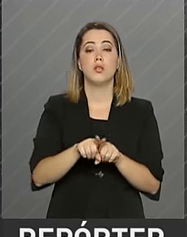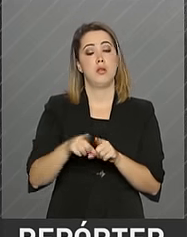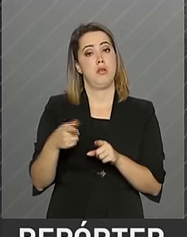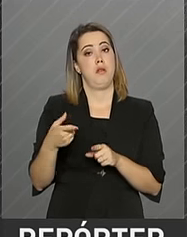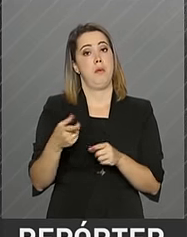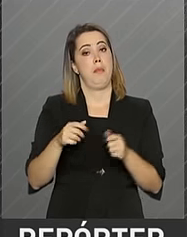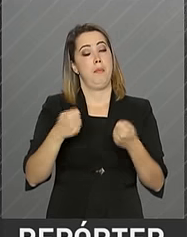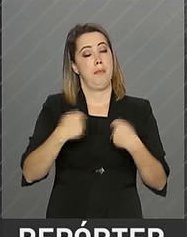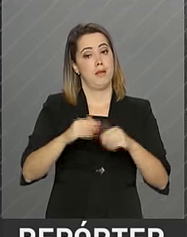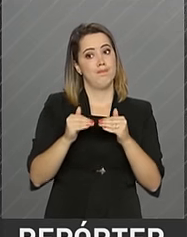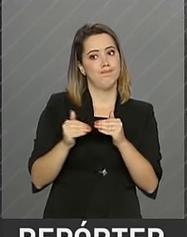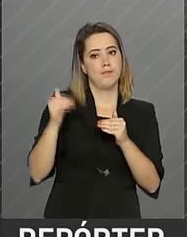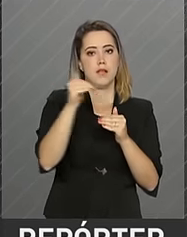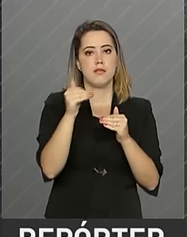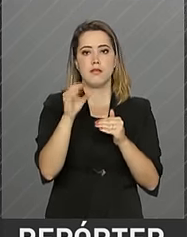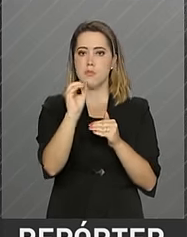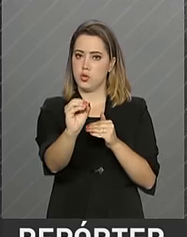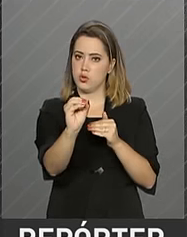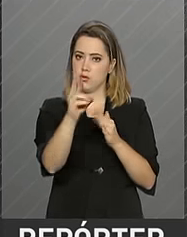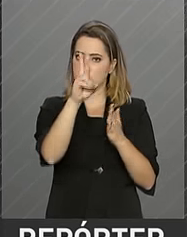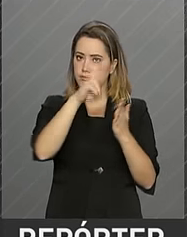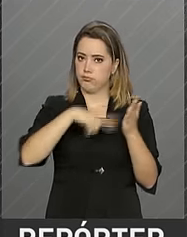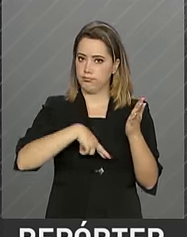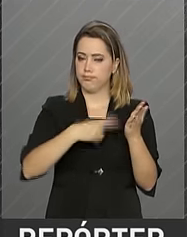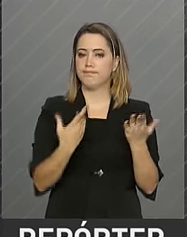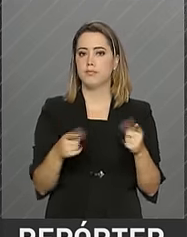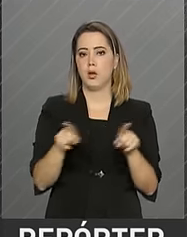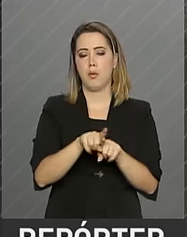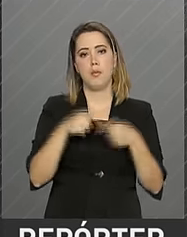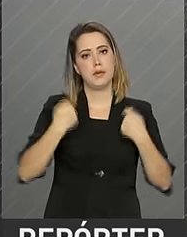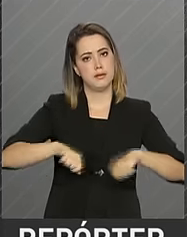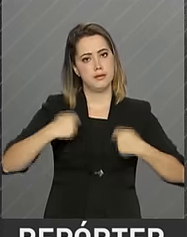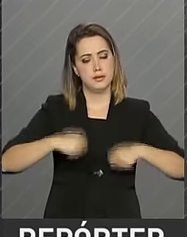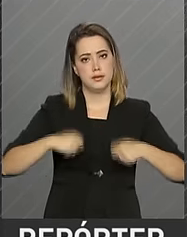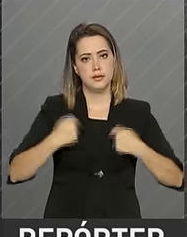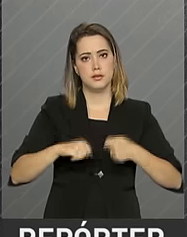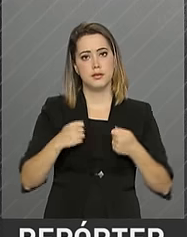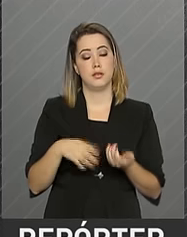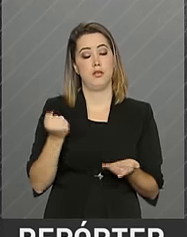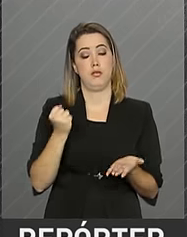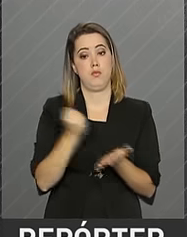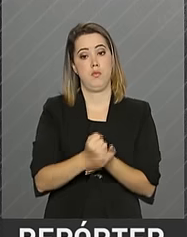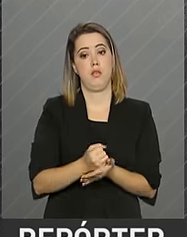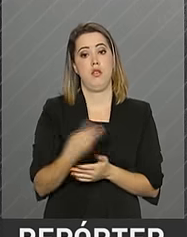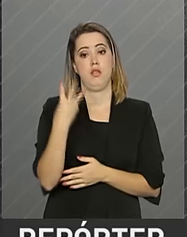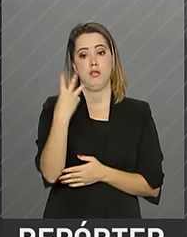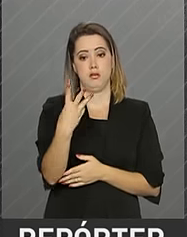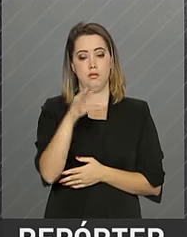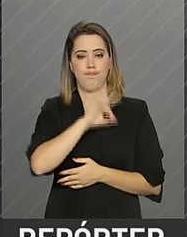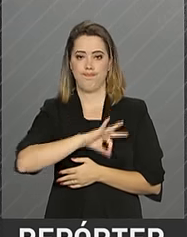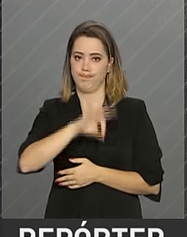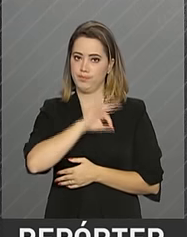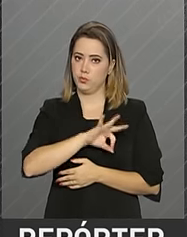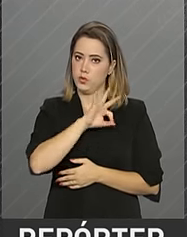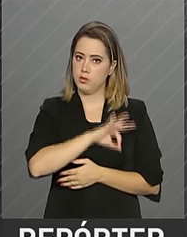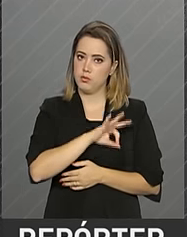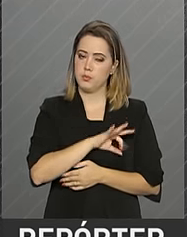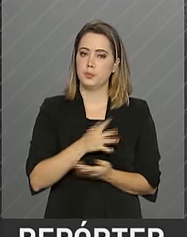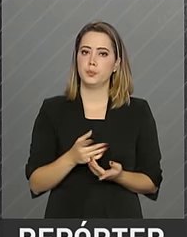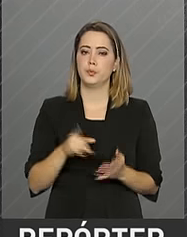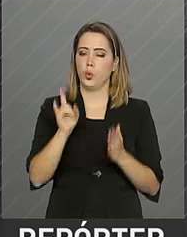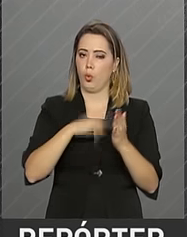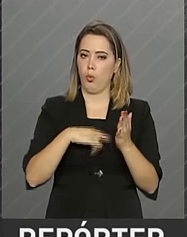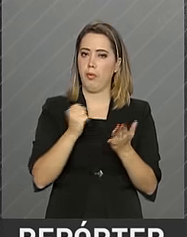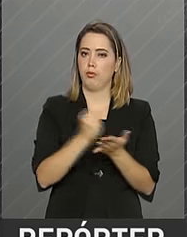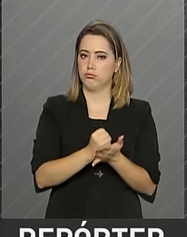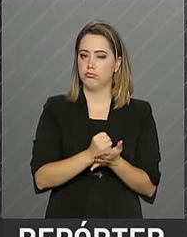ter zerado a redação o estudante precisa ainda comprovar renda familiar de até três salários mínimos o resultado